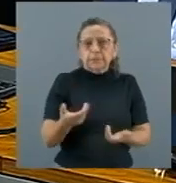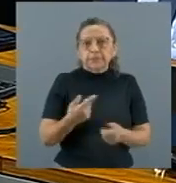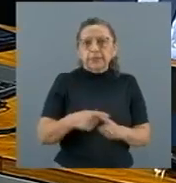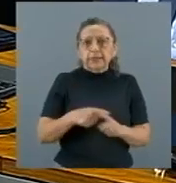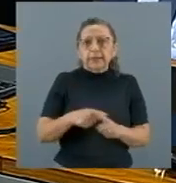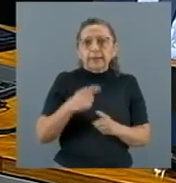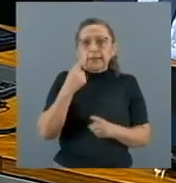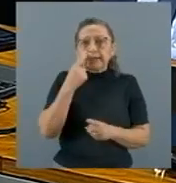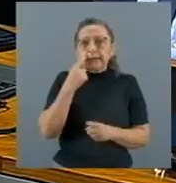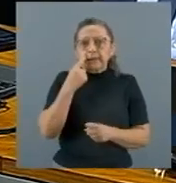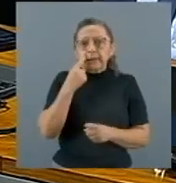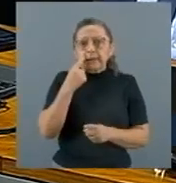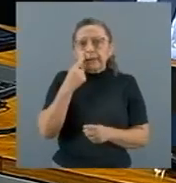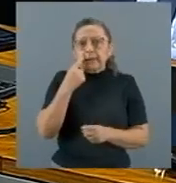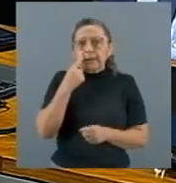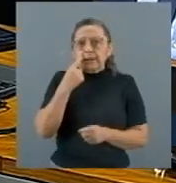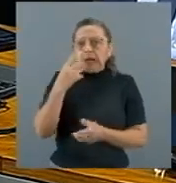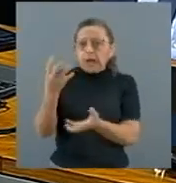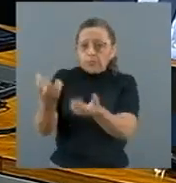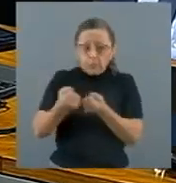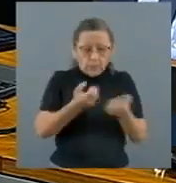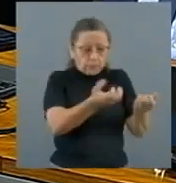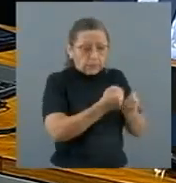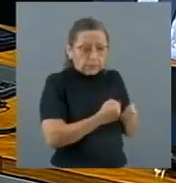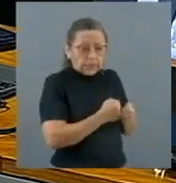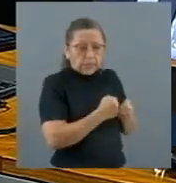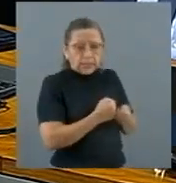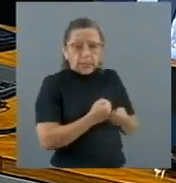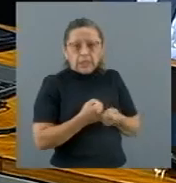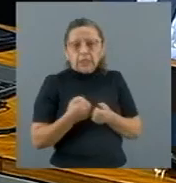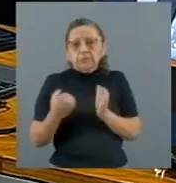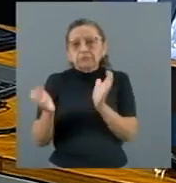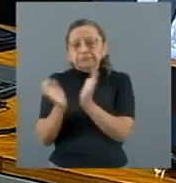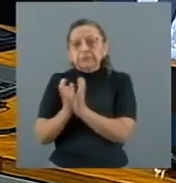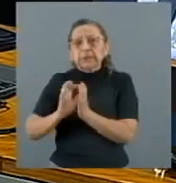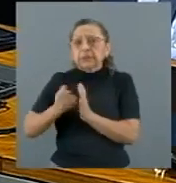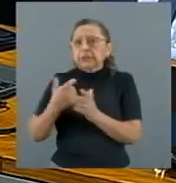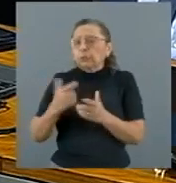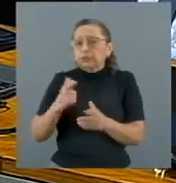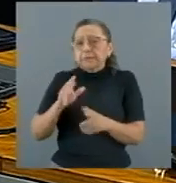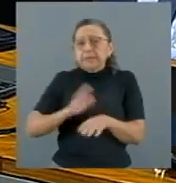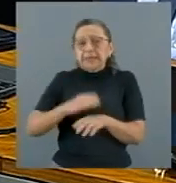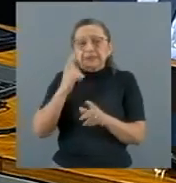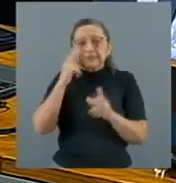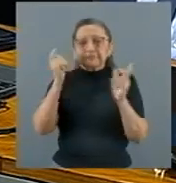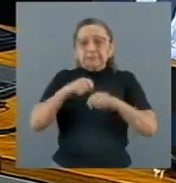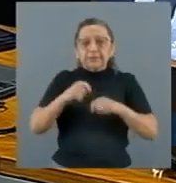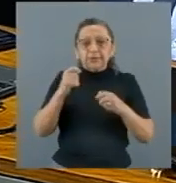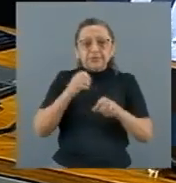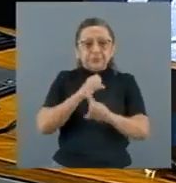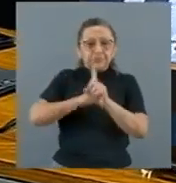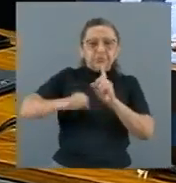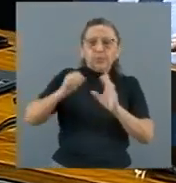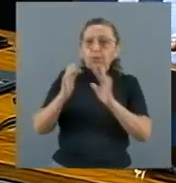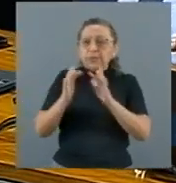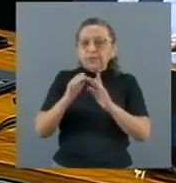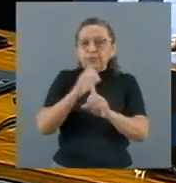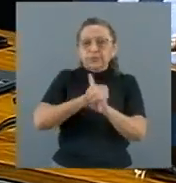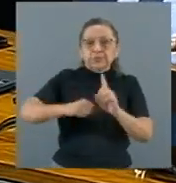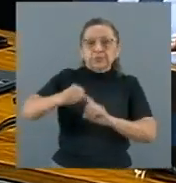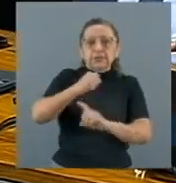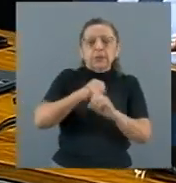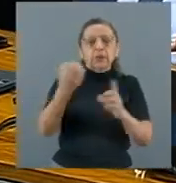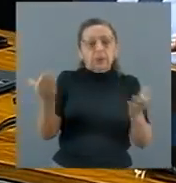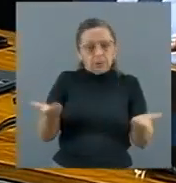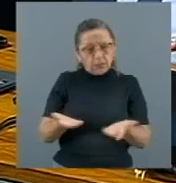abrigar legendas que não têm mais capilaridade e conexão com a sociedade. Então, eu estou fazendo, inclusive, uma